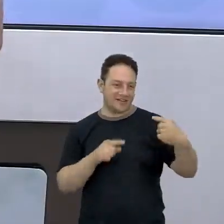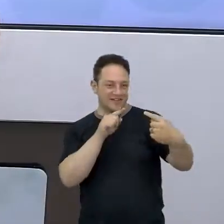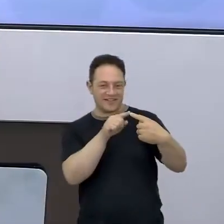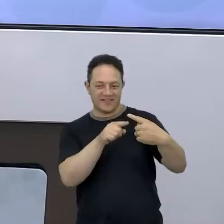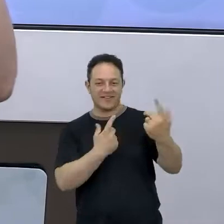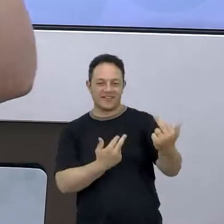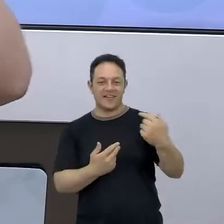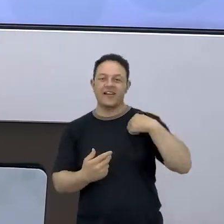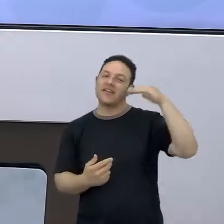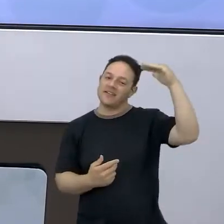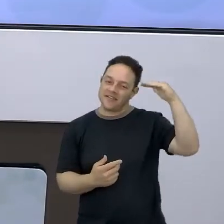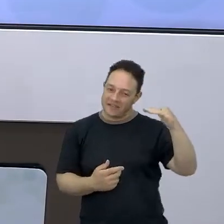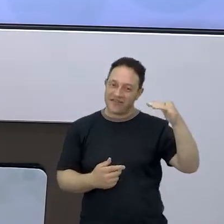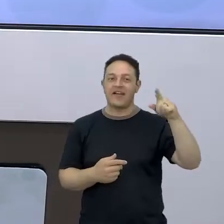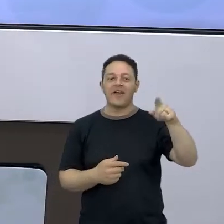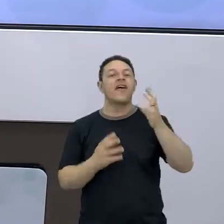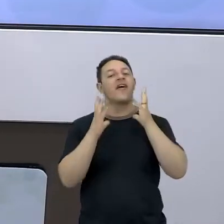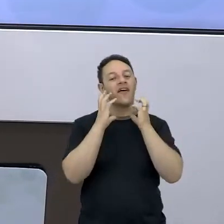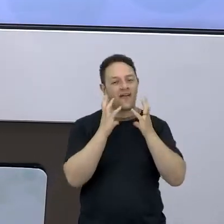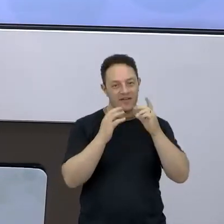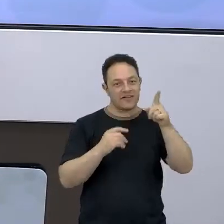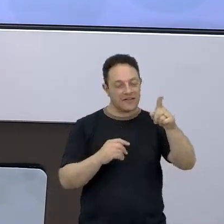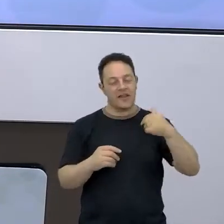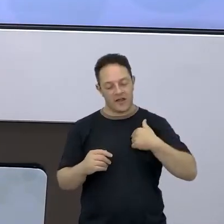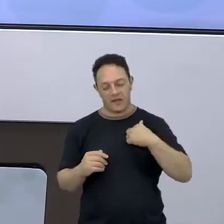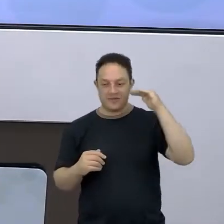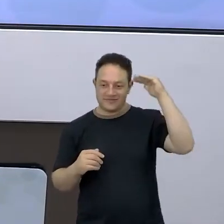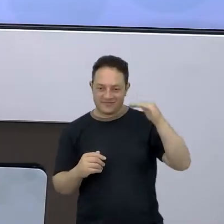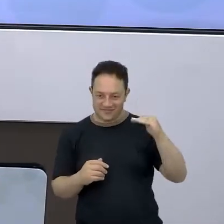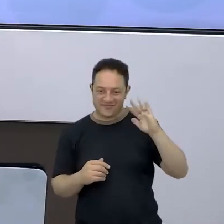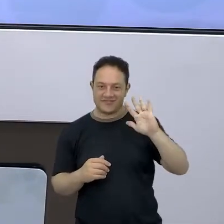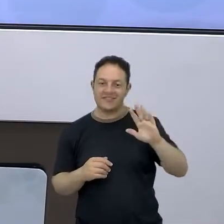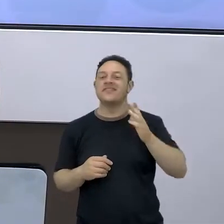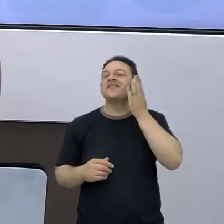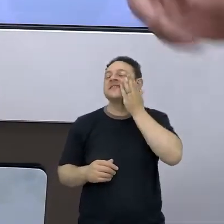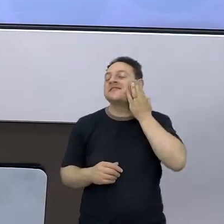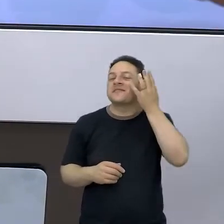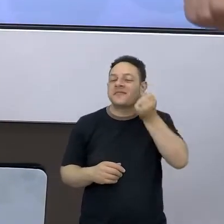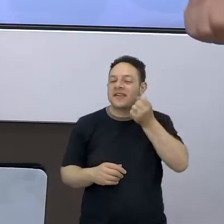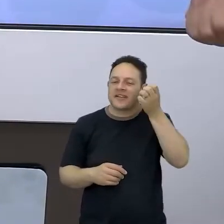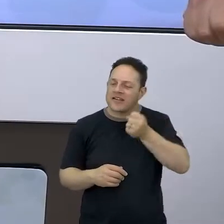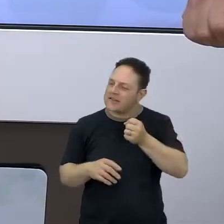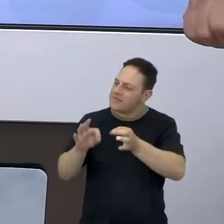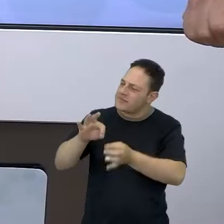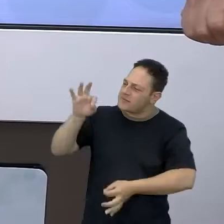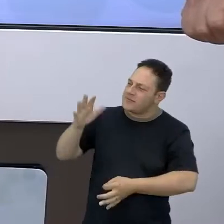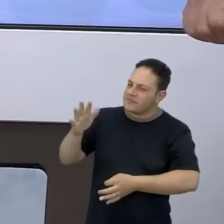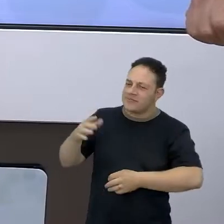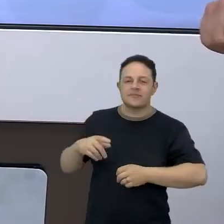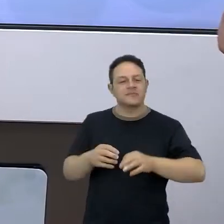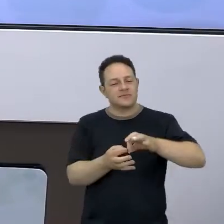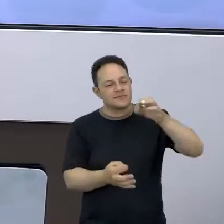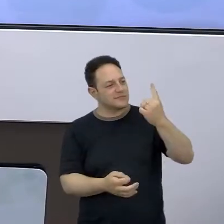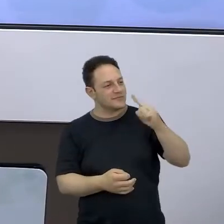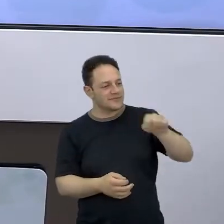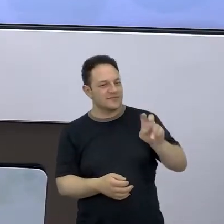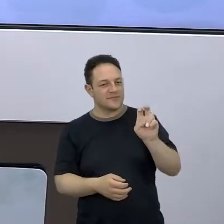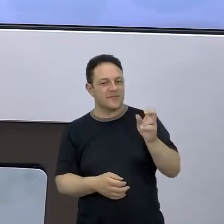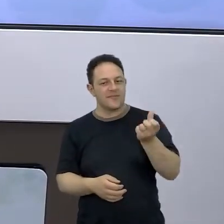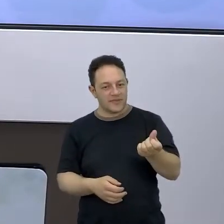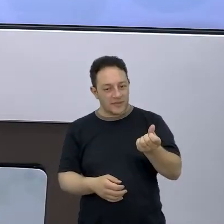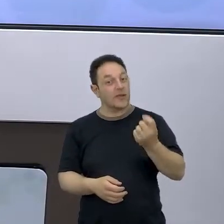tá? Eu sou baixinha, pode ver que perto do Tony eu sou bem baixinha, tá? Bem branquinha. Você mede quanto? Eu tenho 1,56, tem que humilhar, né? Eu